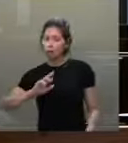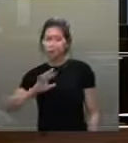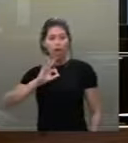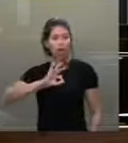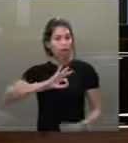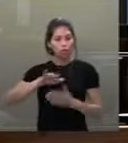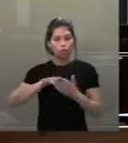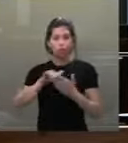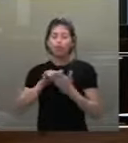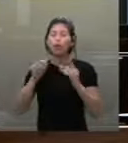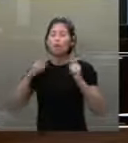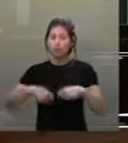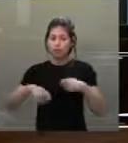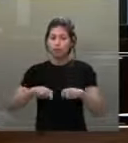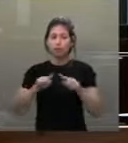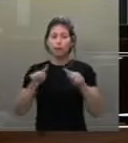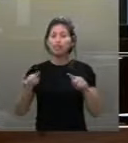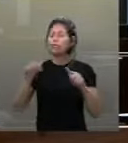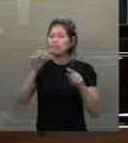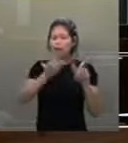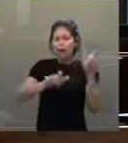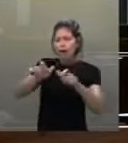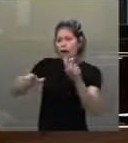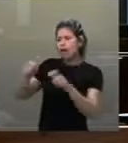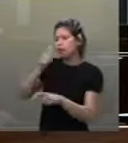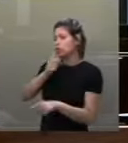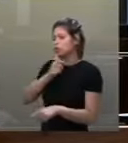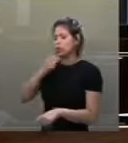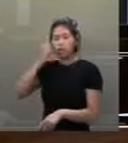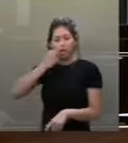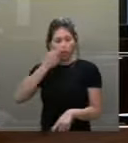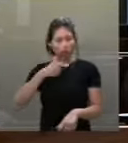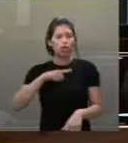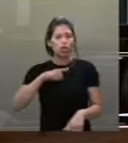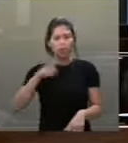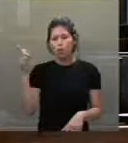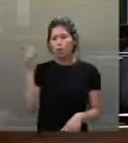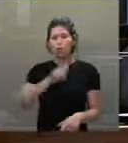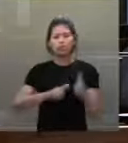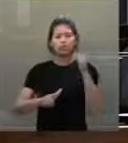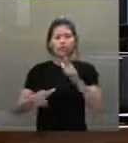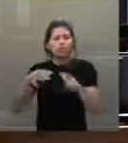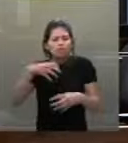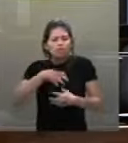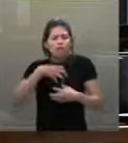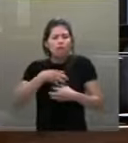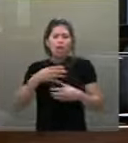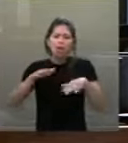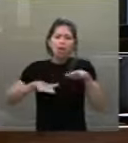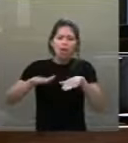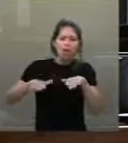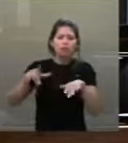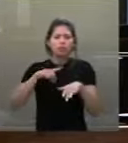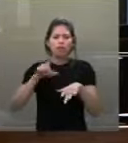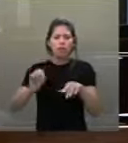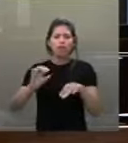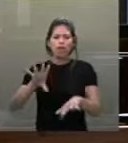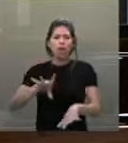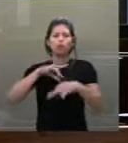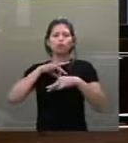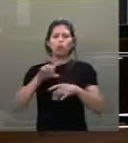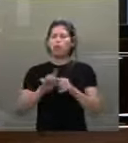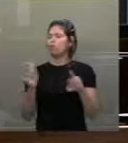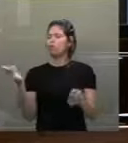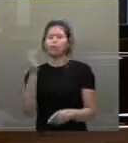completa. Cada senador e cada senadora aqui terá um defeito a apontar, um ressentimento, alguma coisa que gostaria de incorporar e não